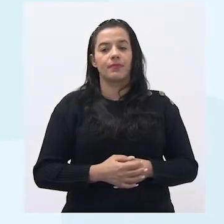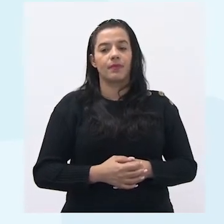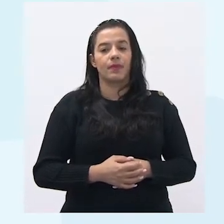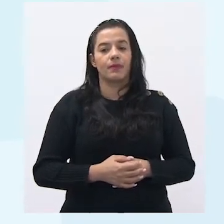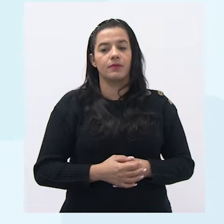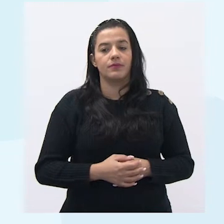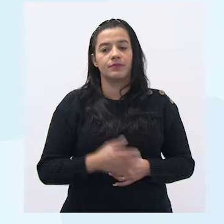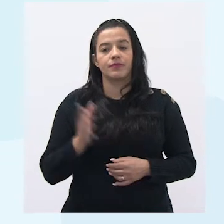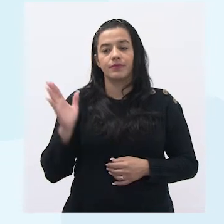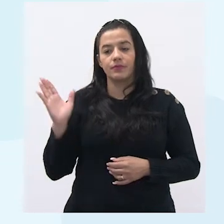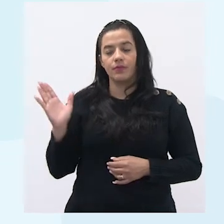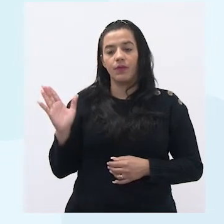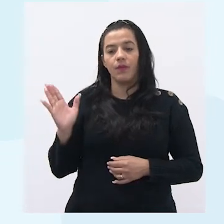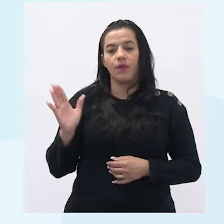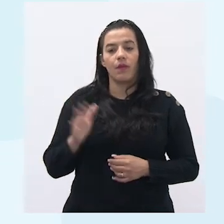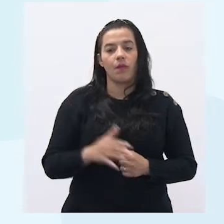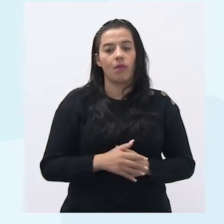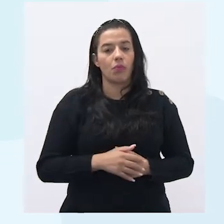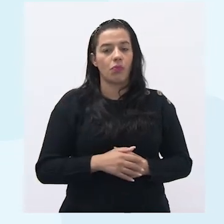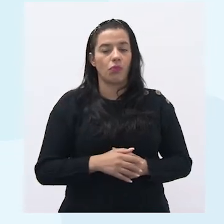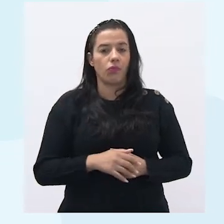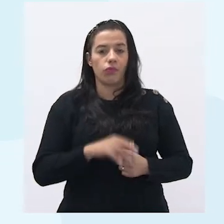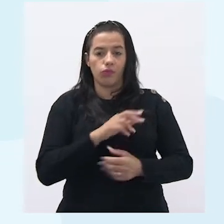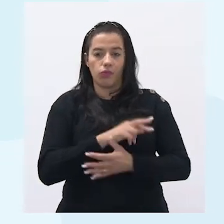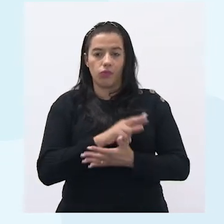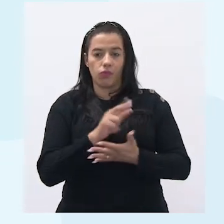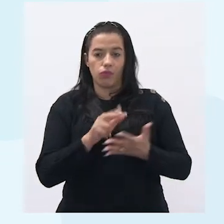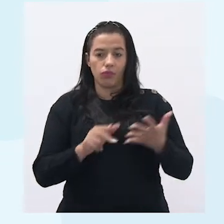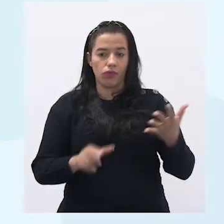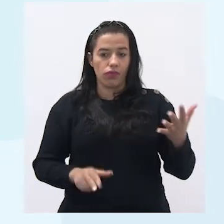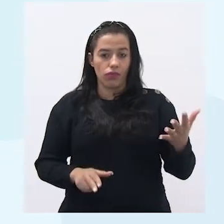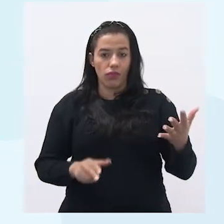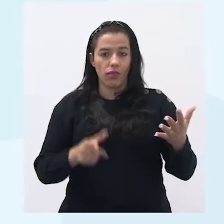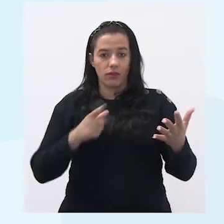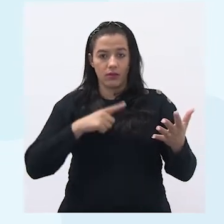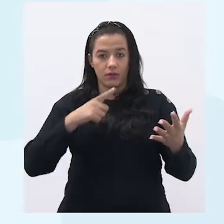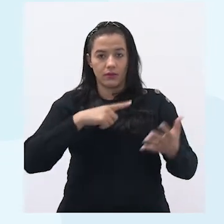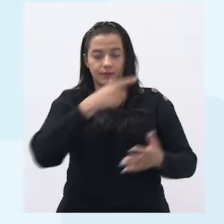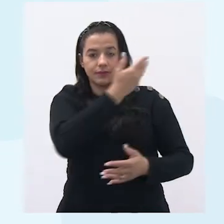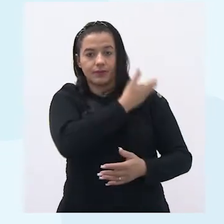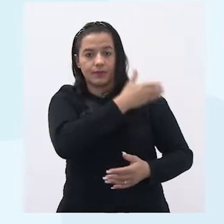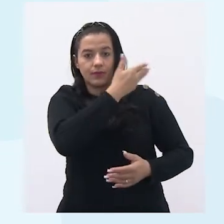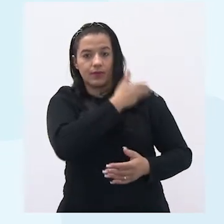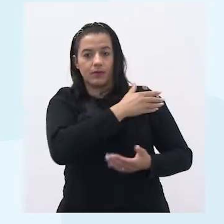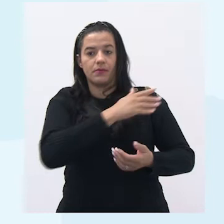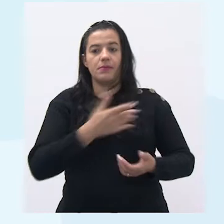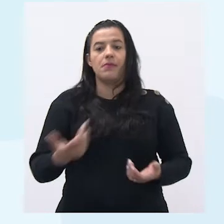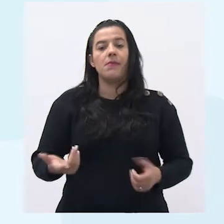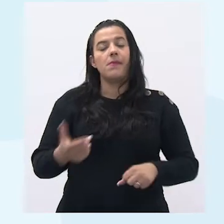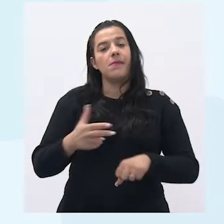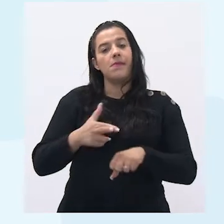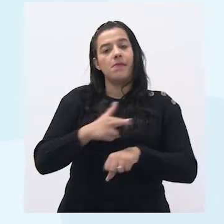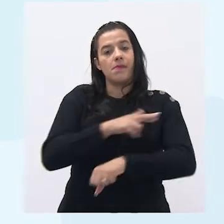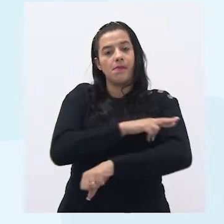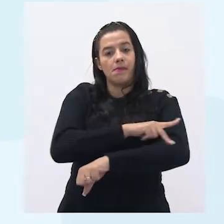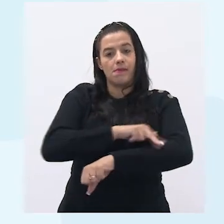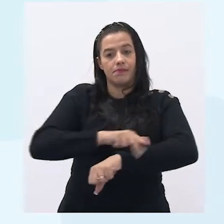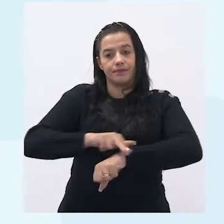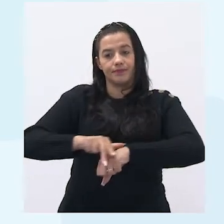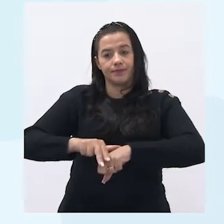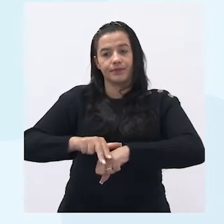Próximo slide, por favor. Então, assim, temos aí formas de discriminação diversas, raça, etnias,